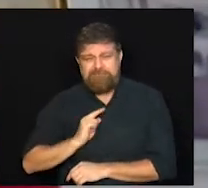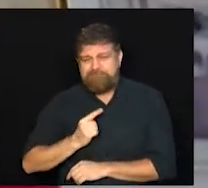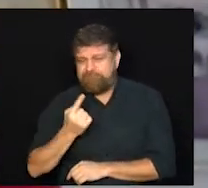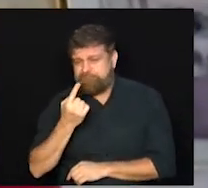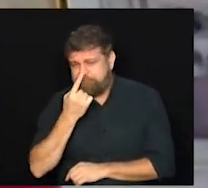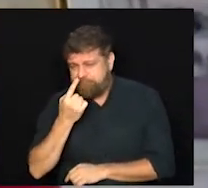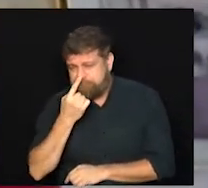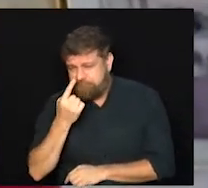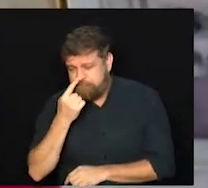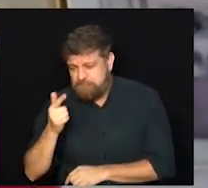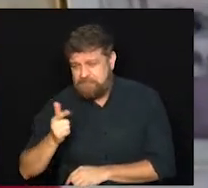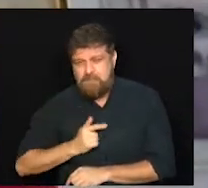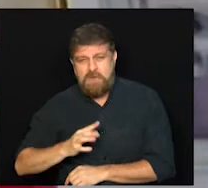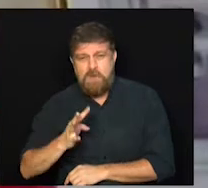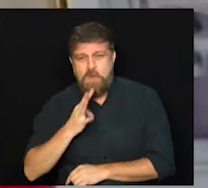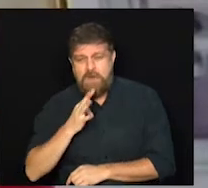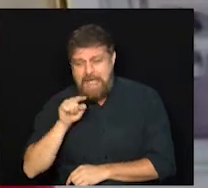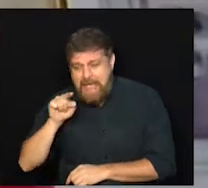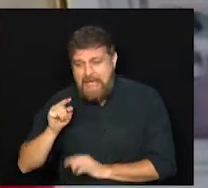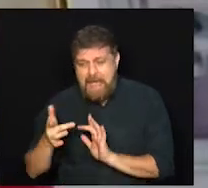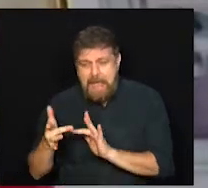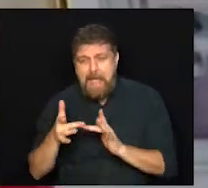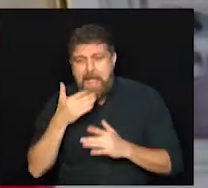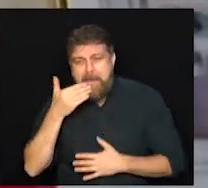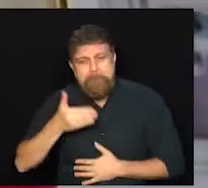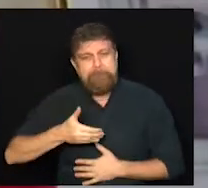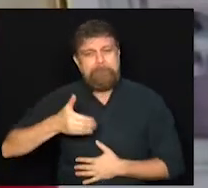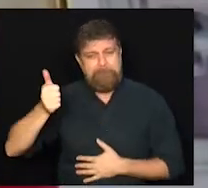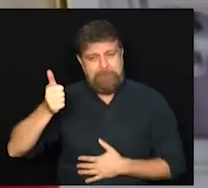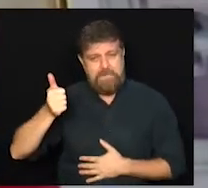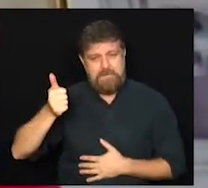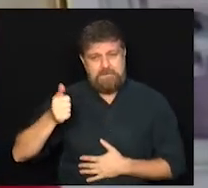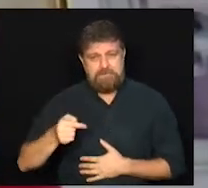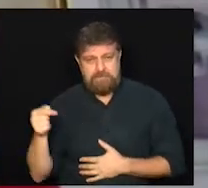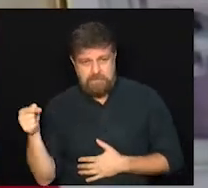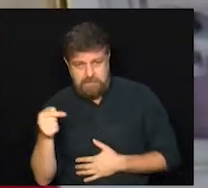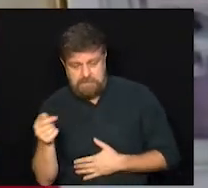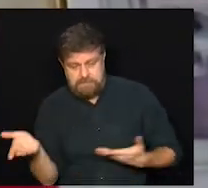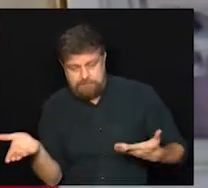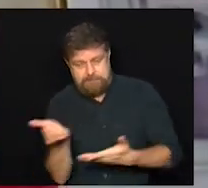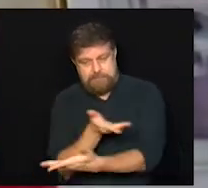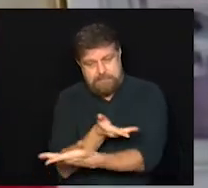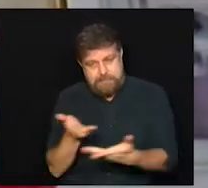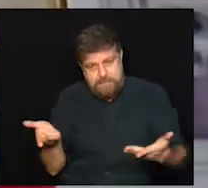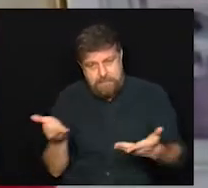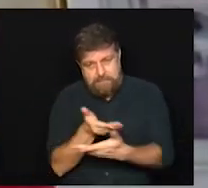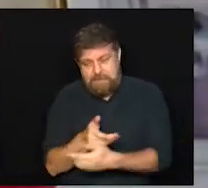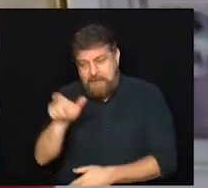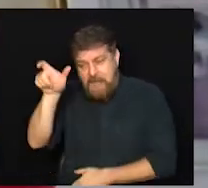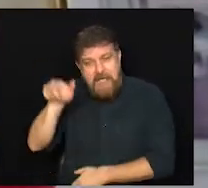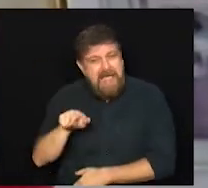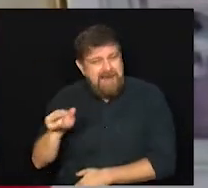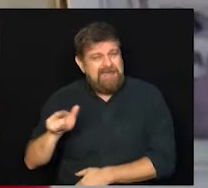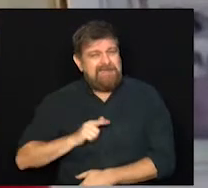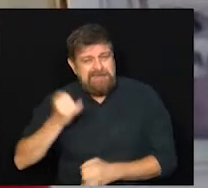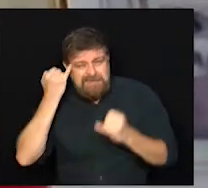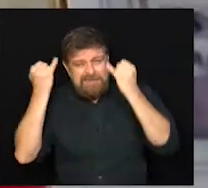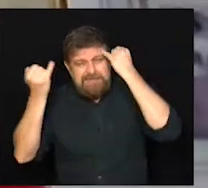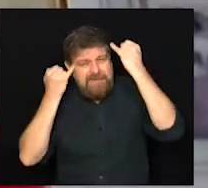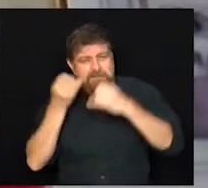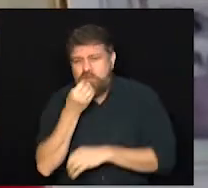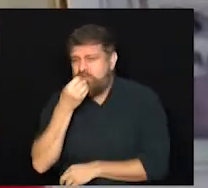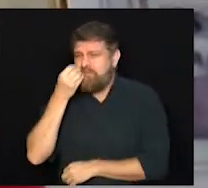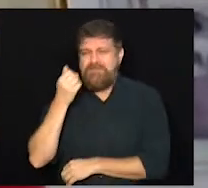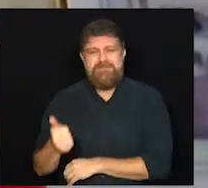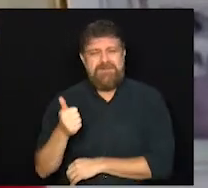e acho que ela deve ser o melhor contato para vocês, Cris. Tá? Ela certamente tem muitas e boas ideias, é uma